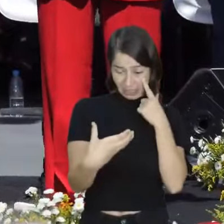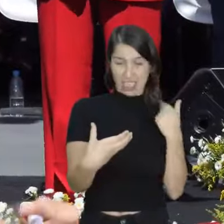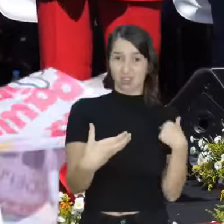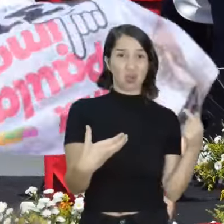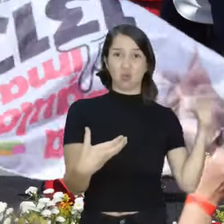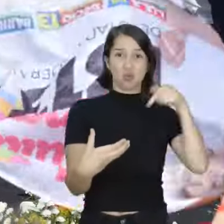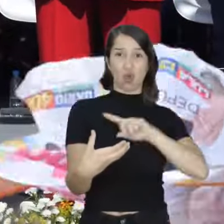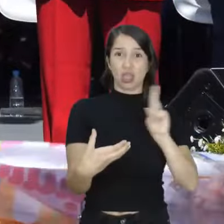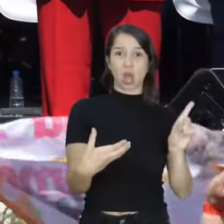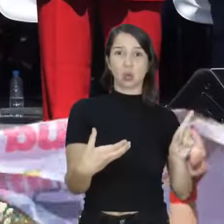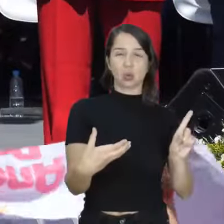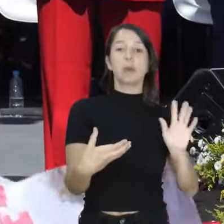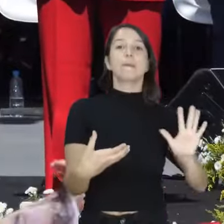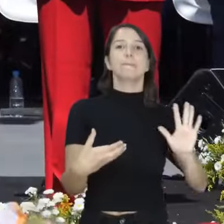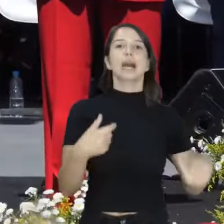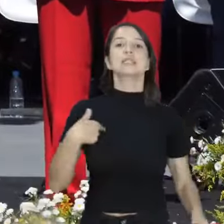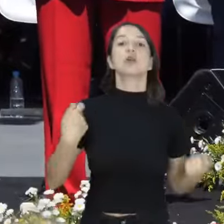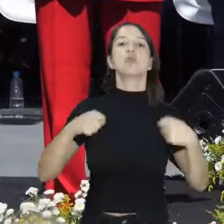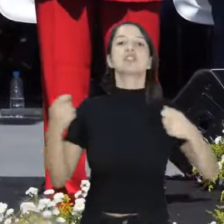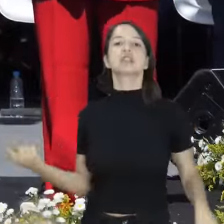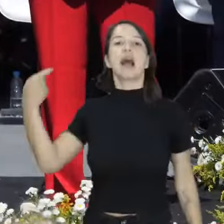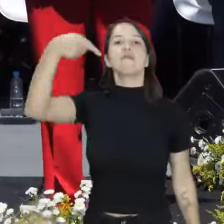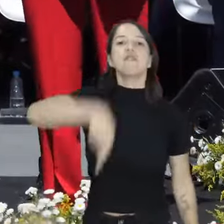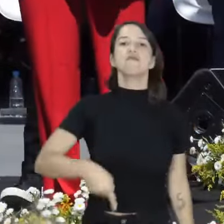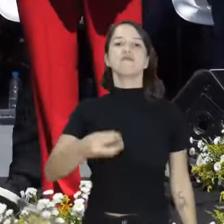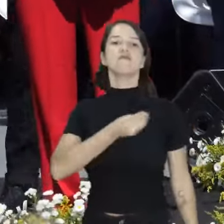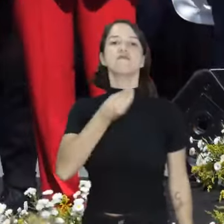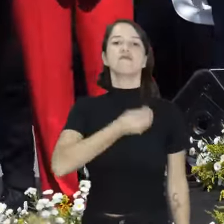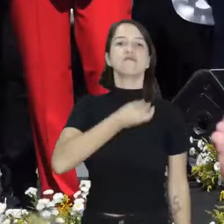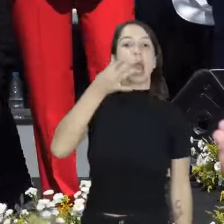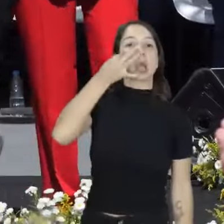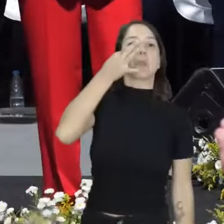senador que disse que isso aqui é terra de Bolsonaro. Eu precisava vir aqui.